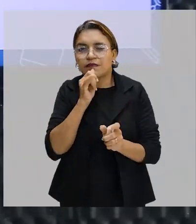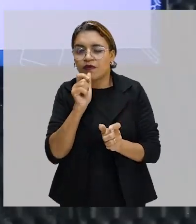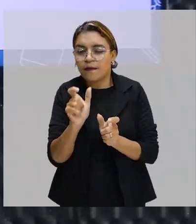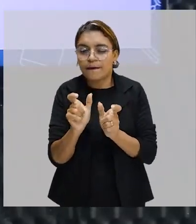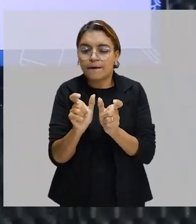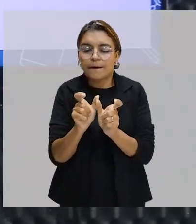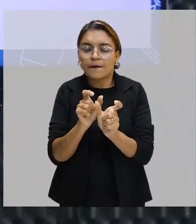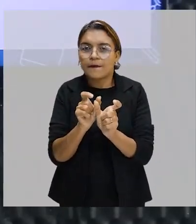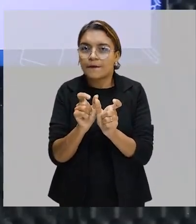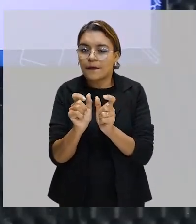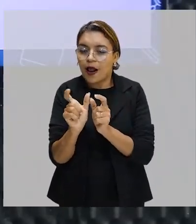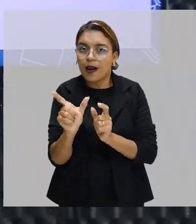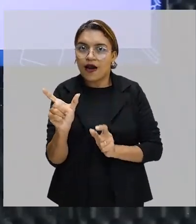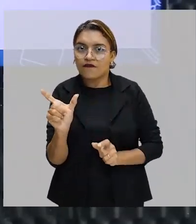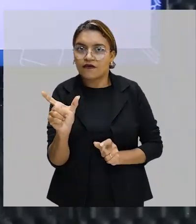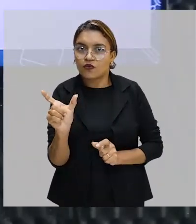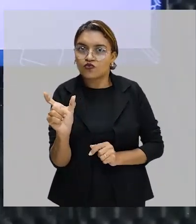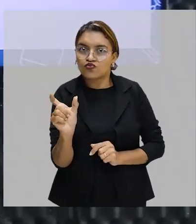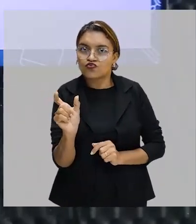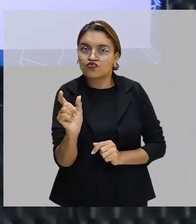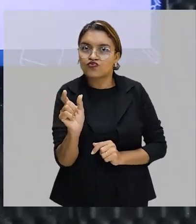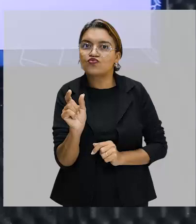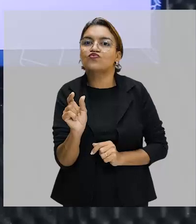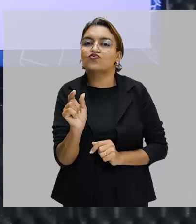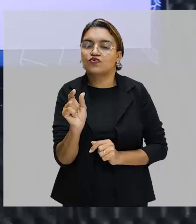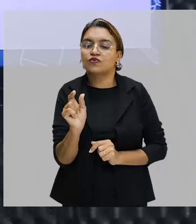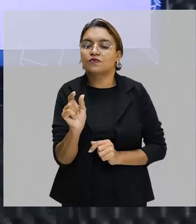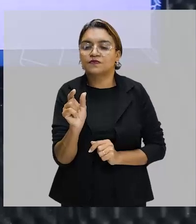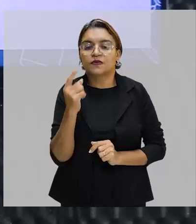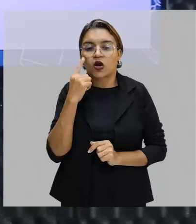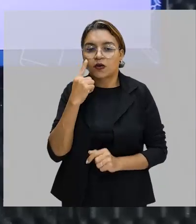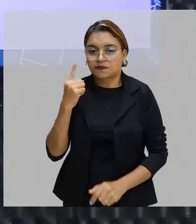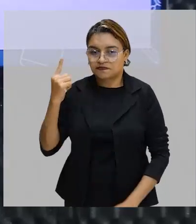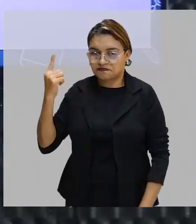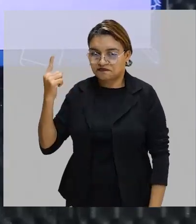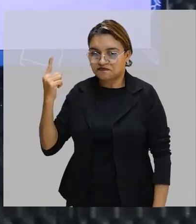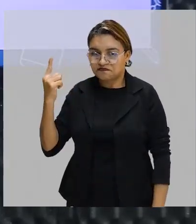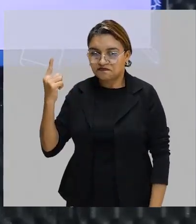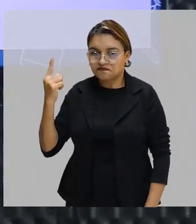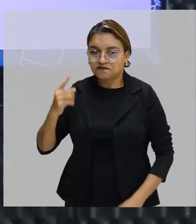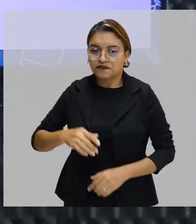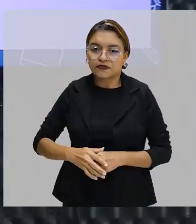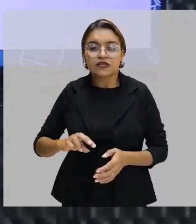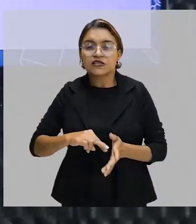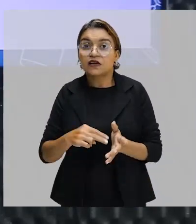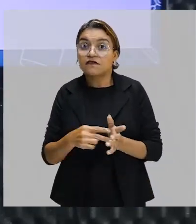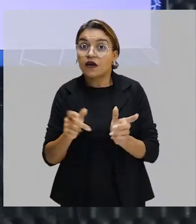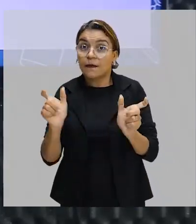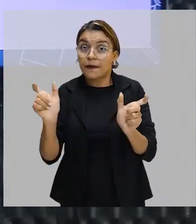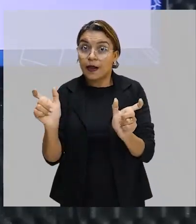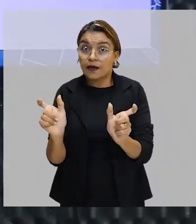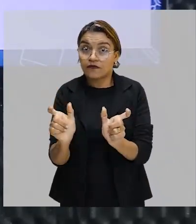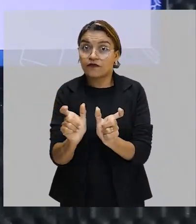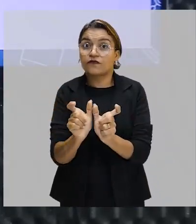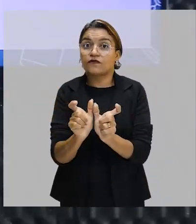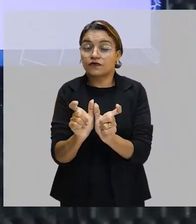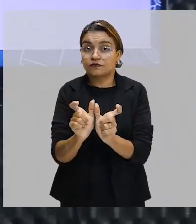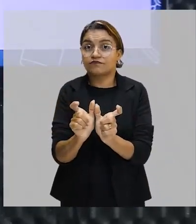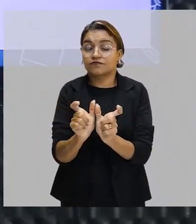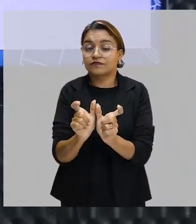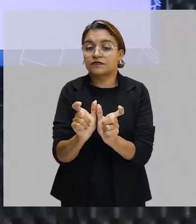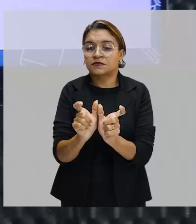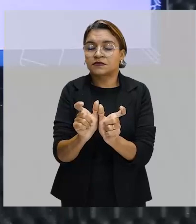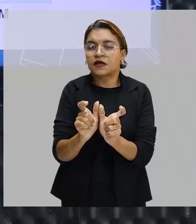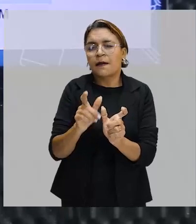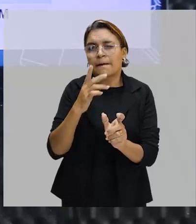palavras, juntando two words together, quer dizer, duas palavras juntas, omitindo algumas